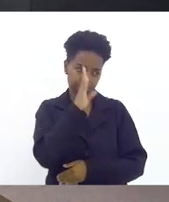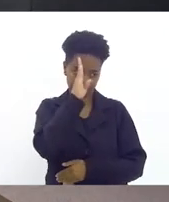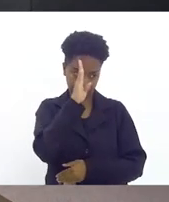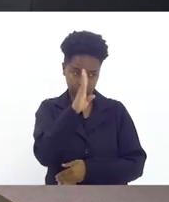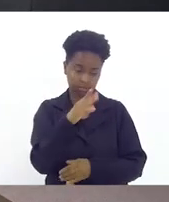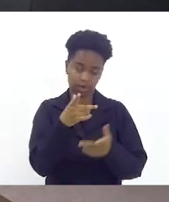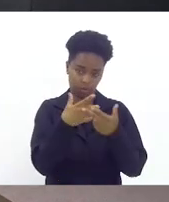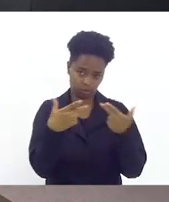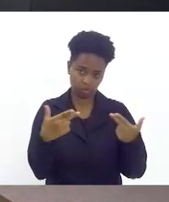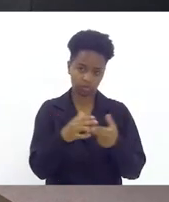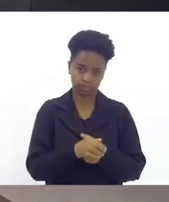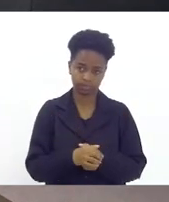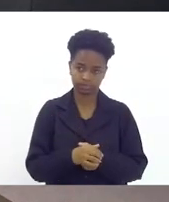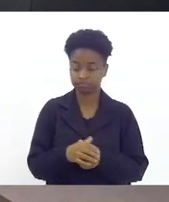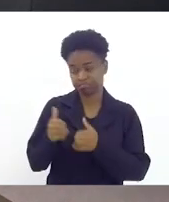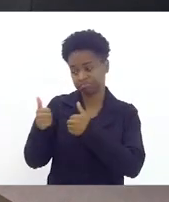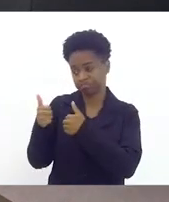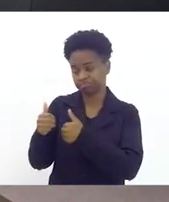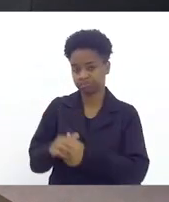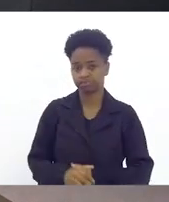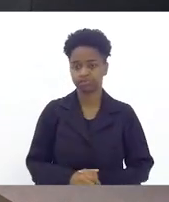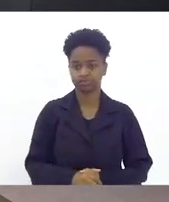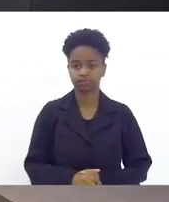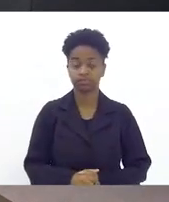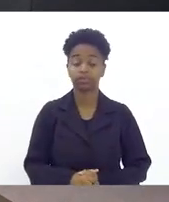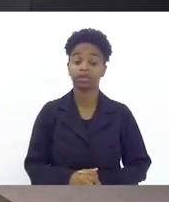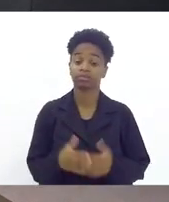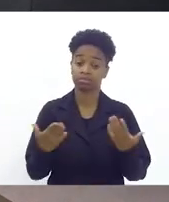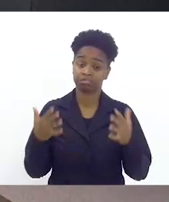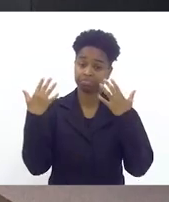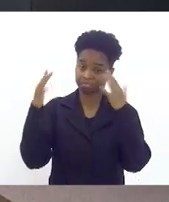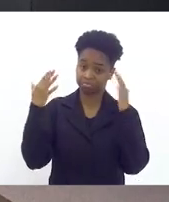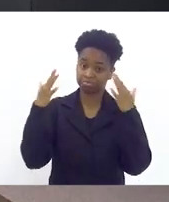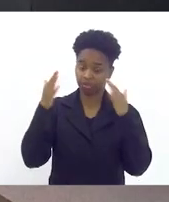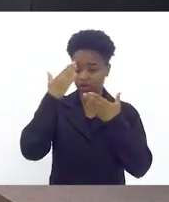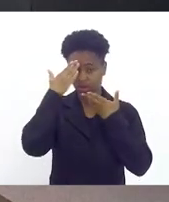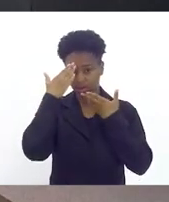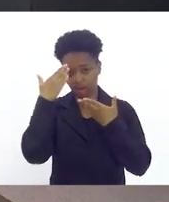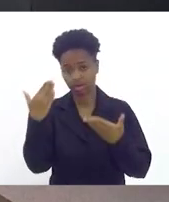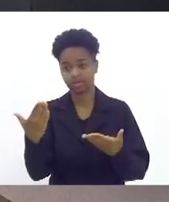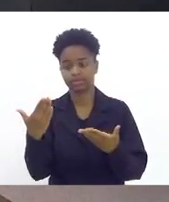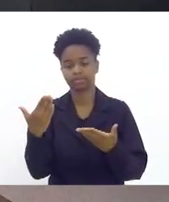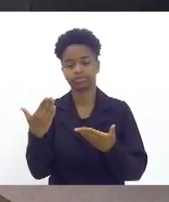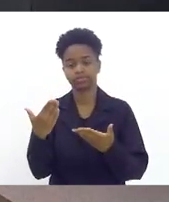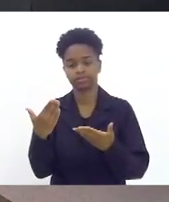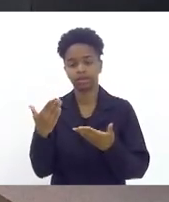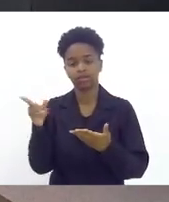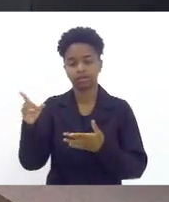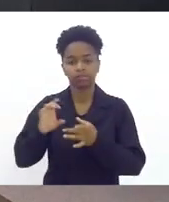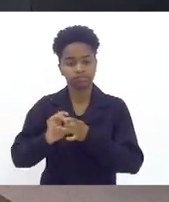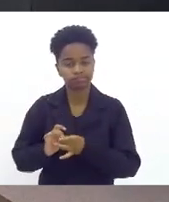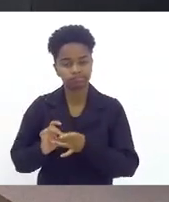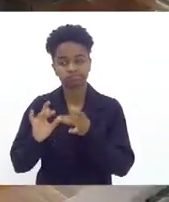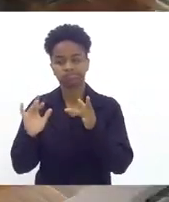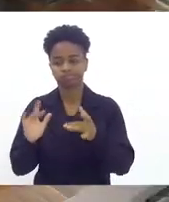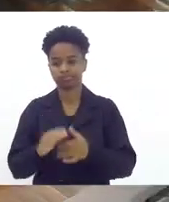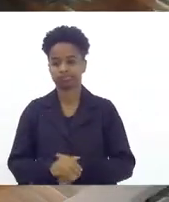né em relação ao tema então muito bem então agradecemos aqui a tua exposição